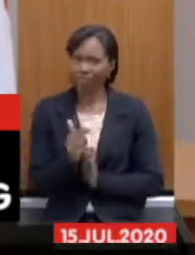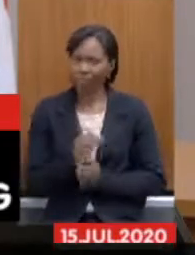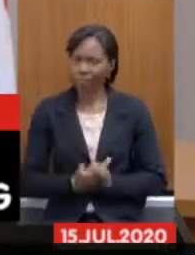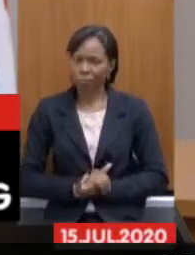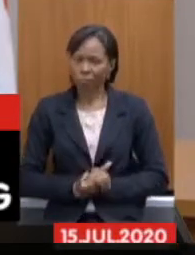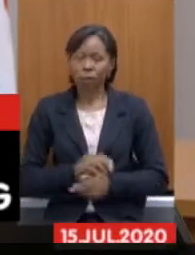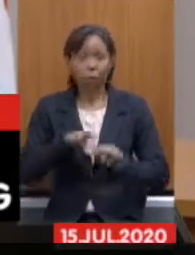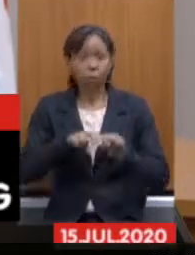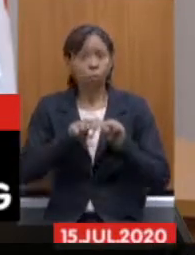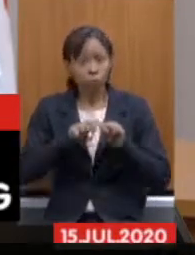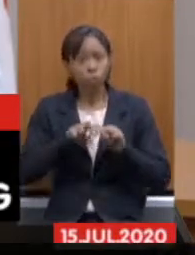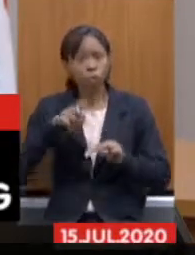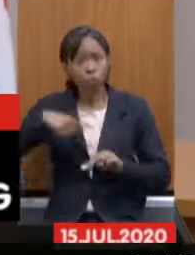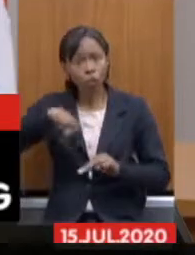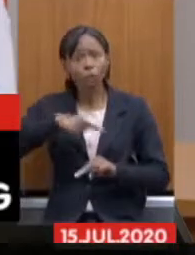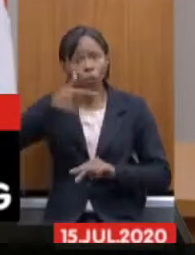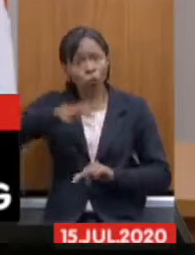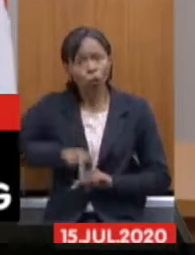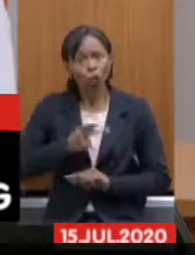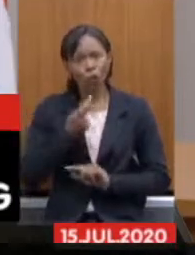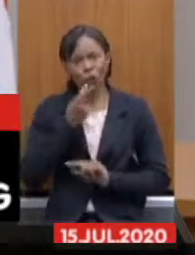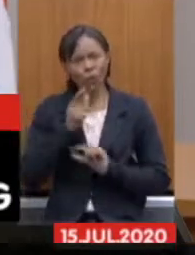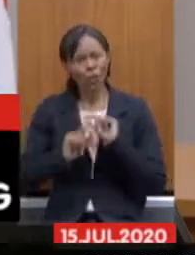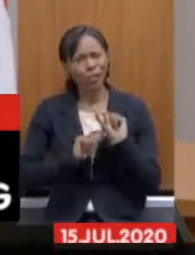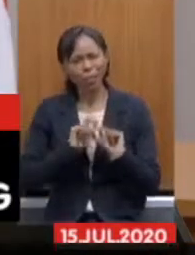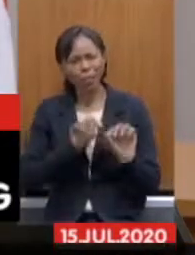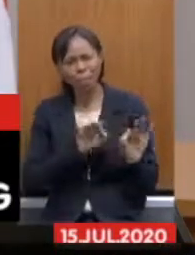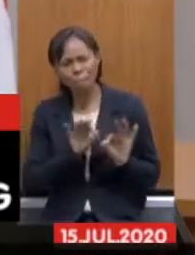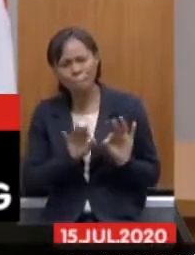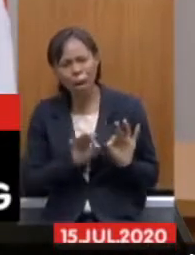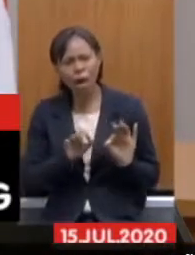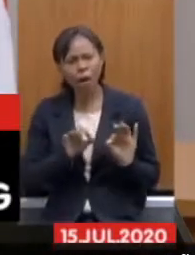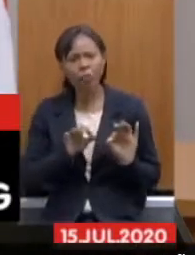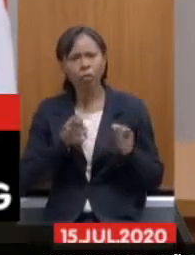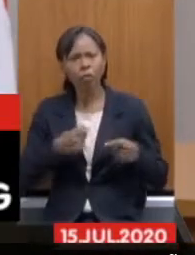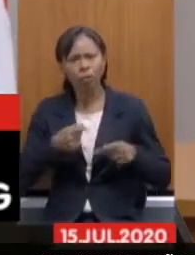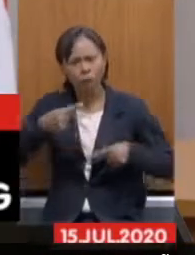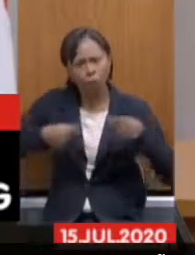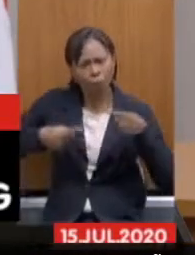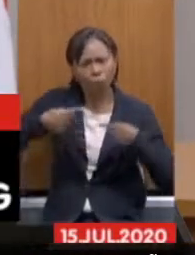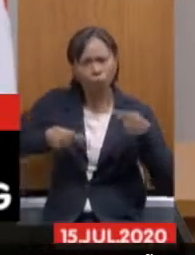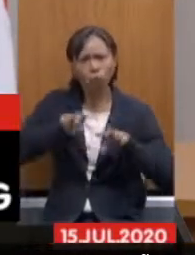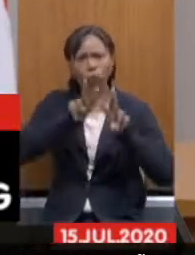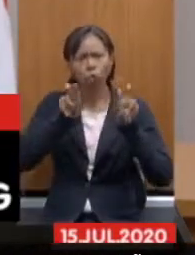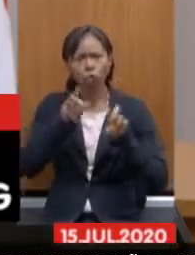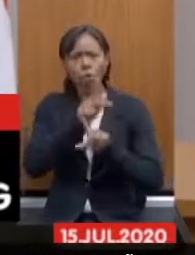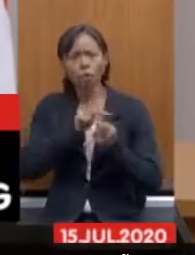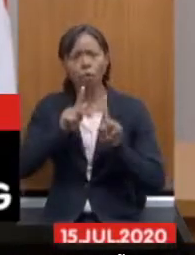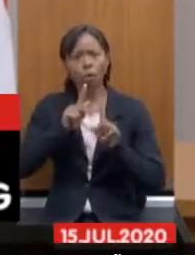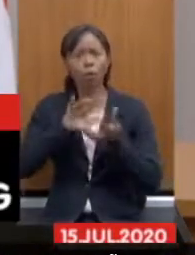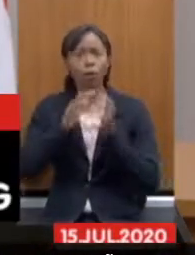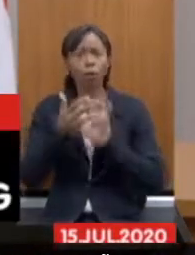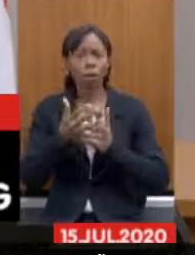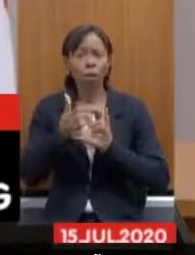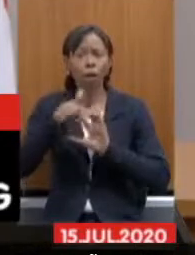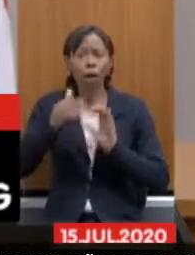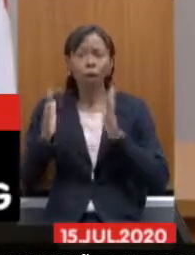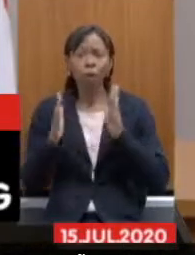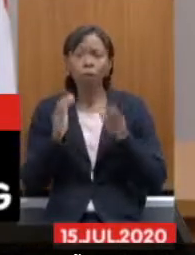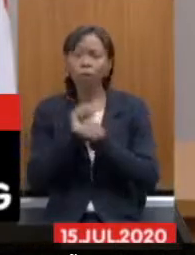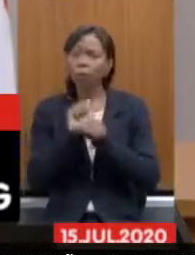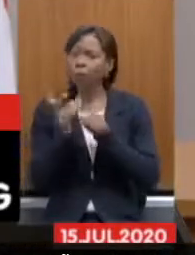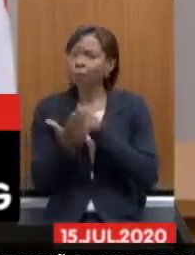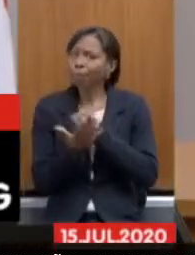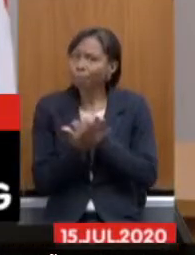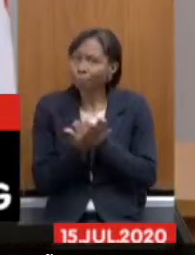e por isso a gente rechaça de plano discutir reforma previdenciária nesse momento